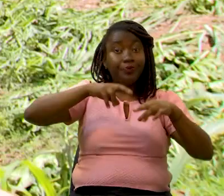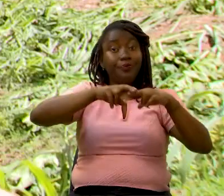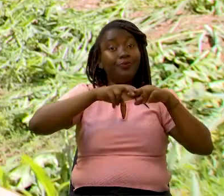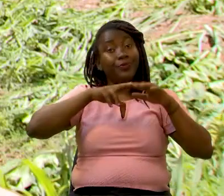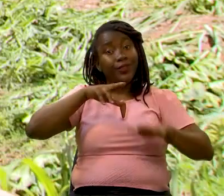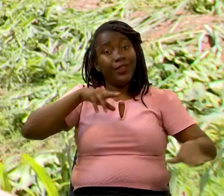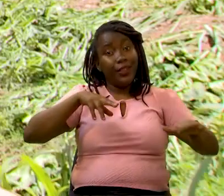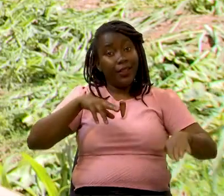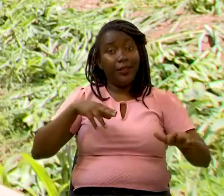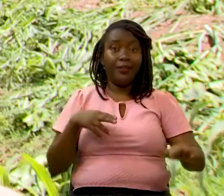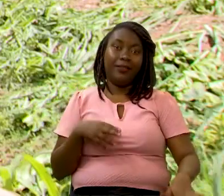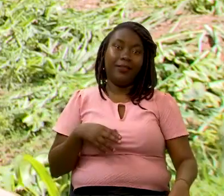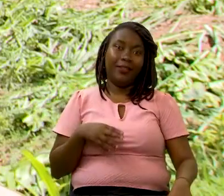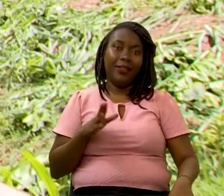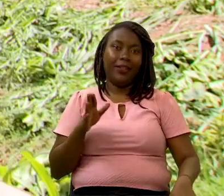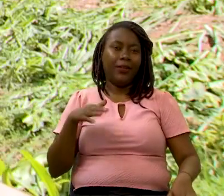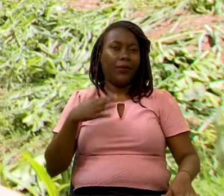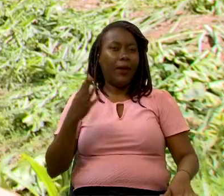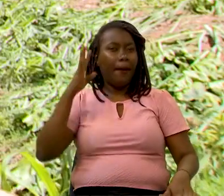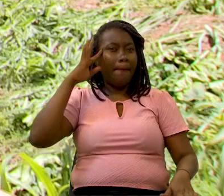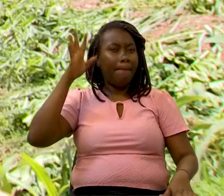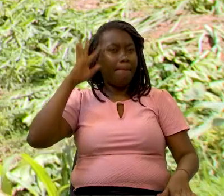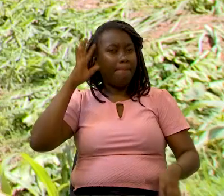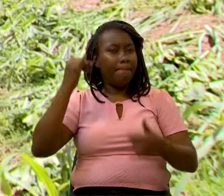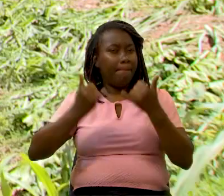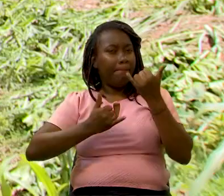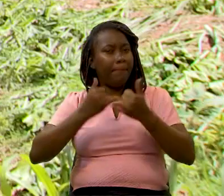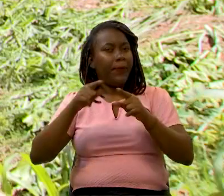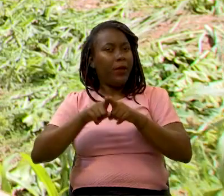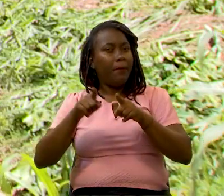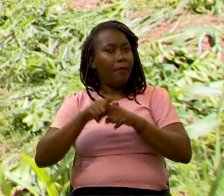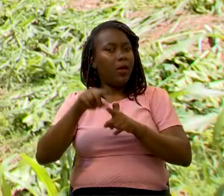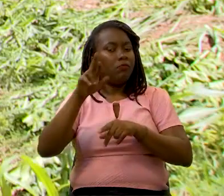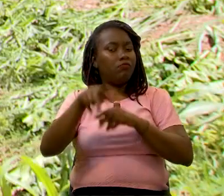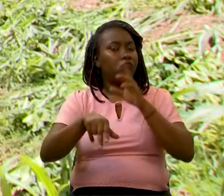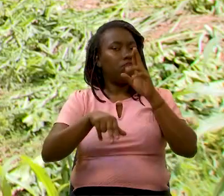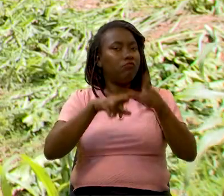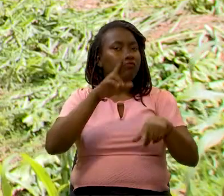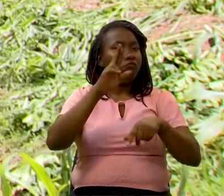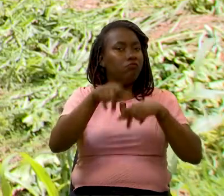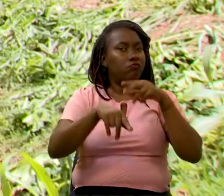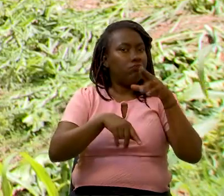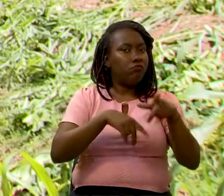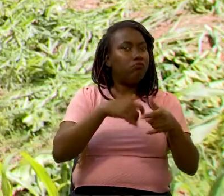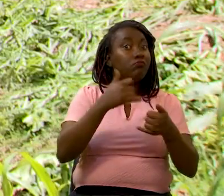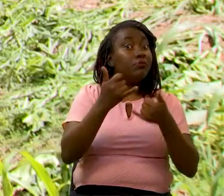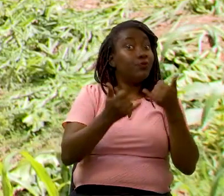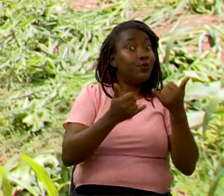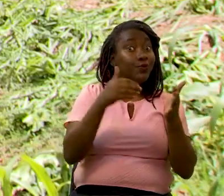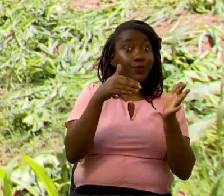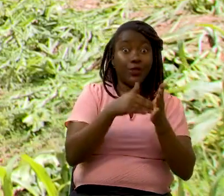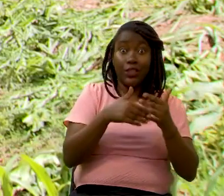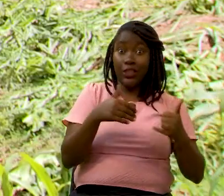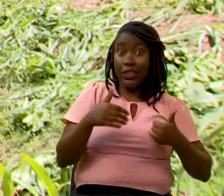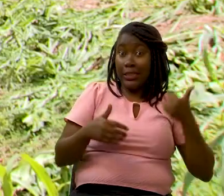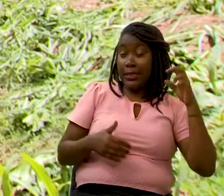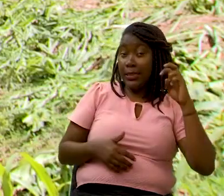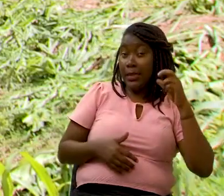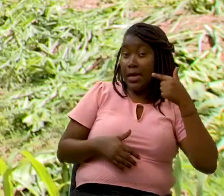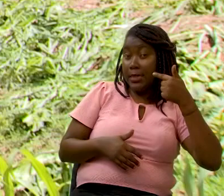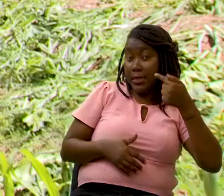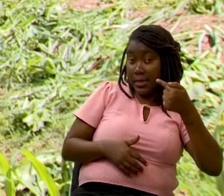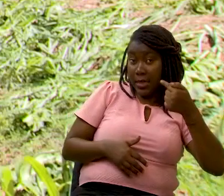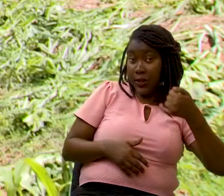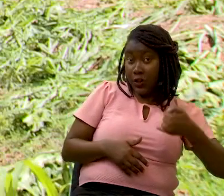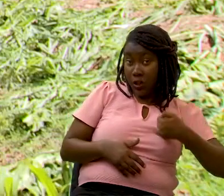das crianças menores. E aí, no momento que a gente está pensando nos brinquedos também, ter diferenciação dos brinquedos. Os que são até as